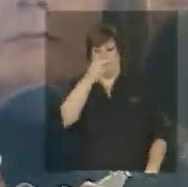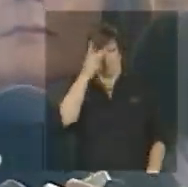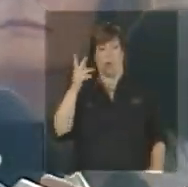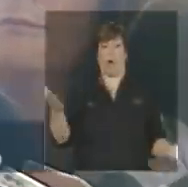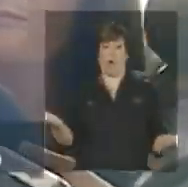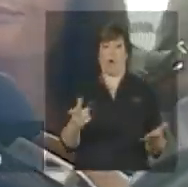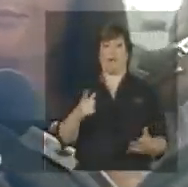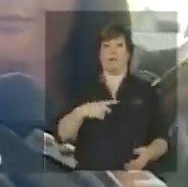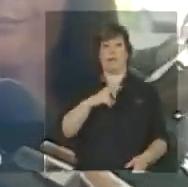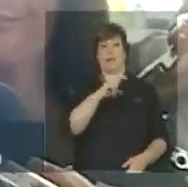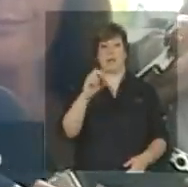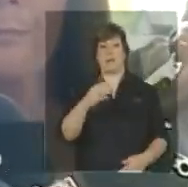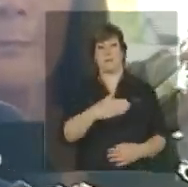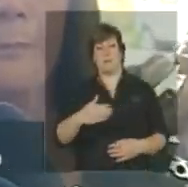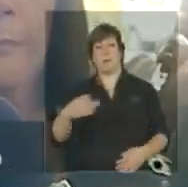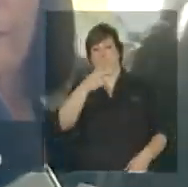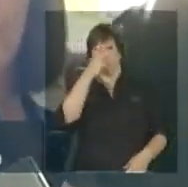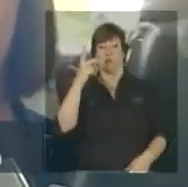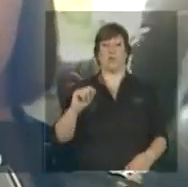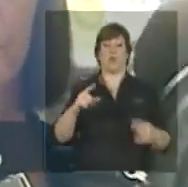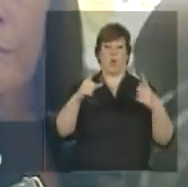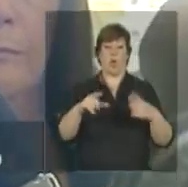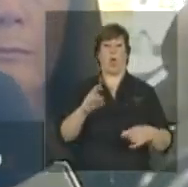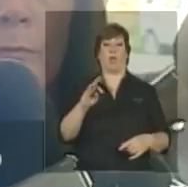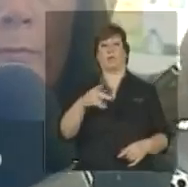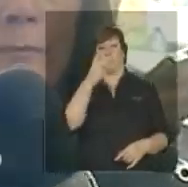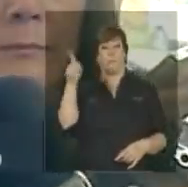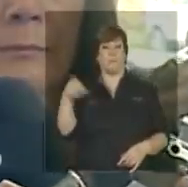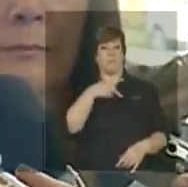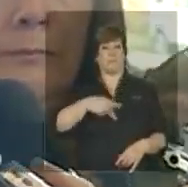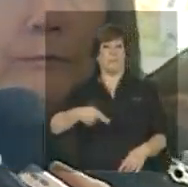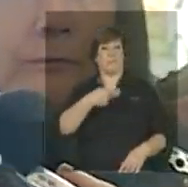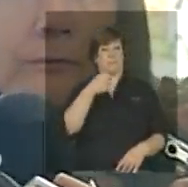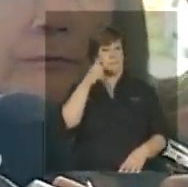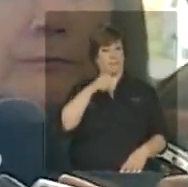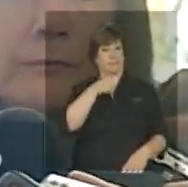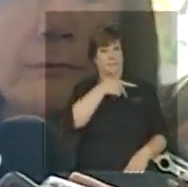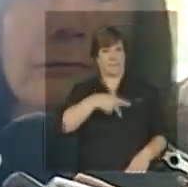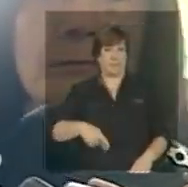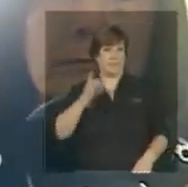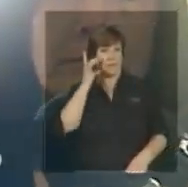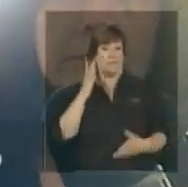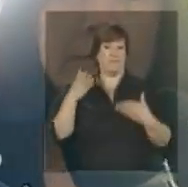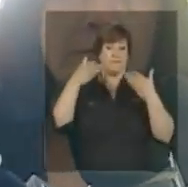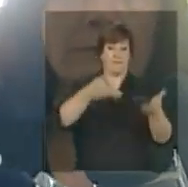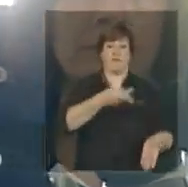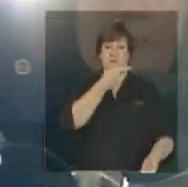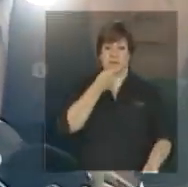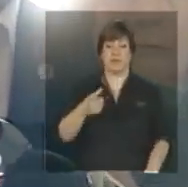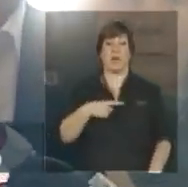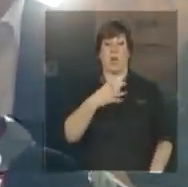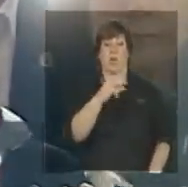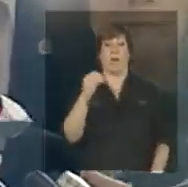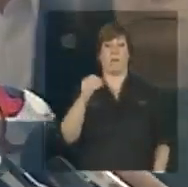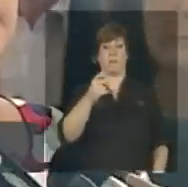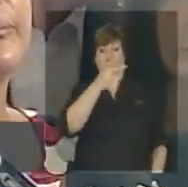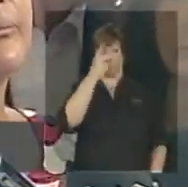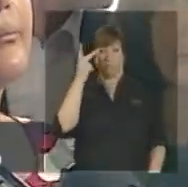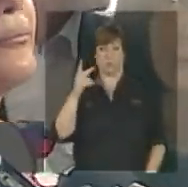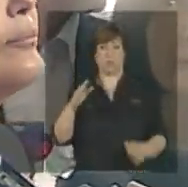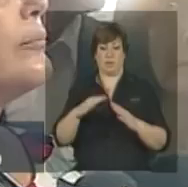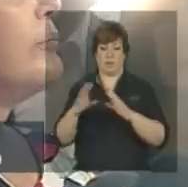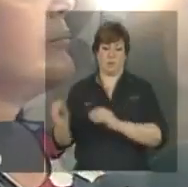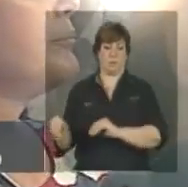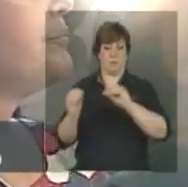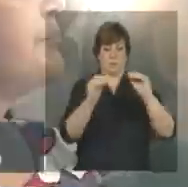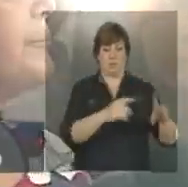temos 500 e poucas pessoas no lote que a presidenta vai visitar. E 400 pessoas foram desmobilizadas em função do período